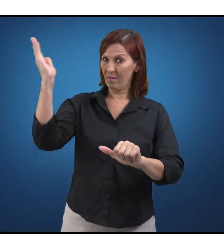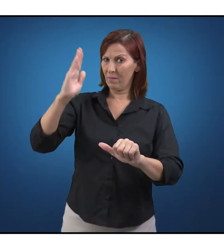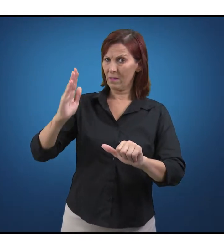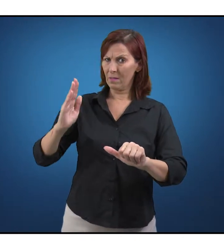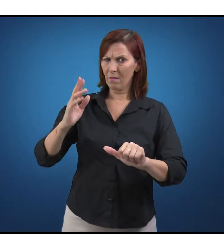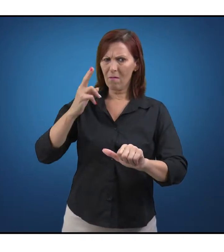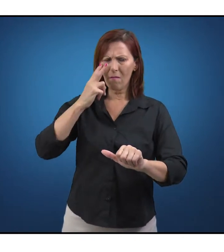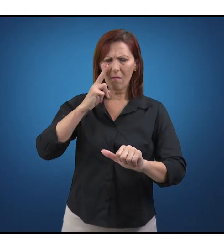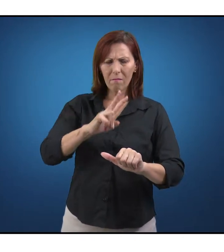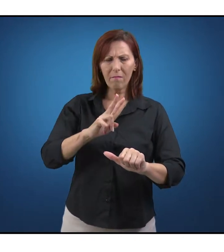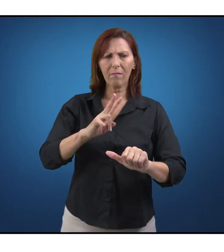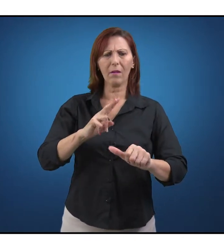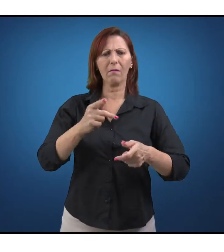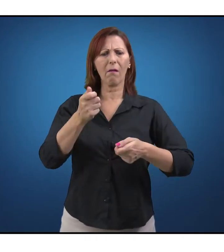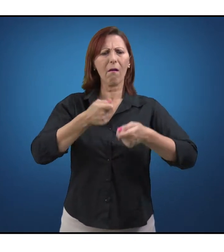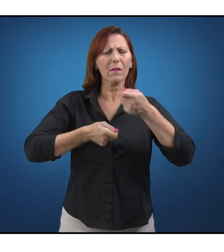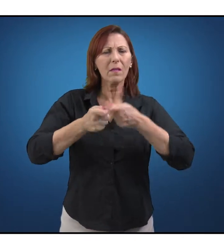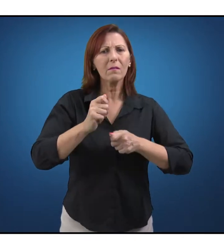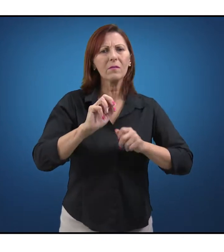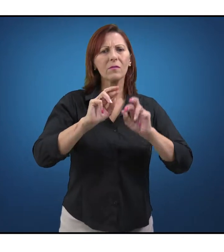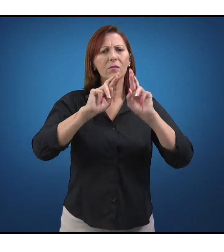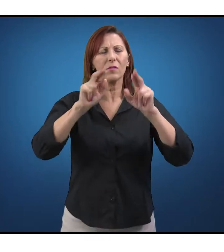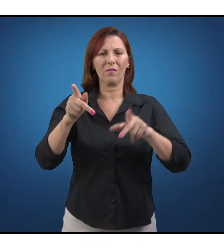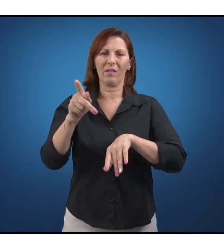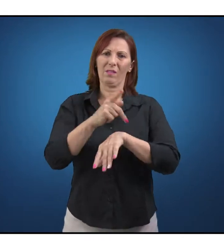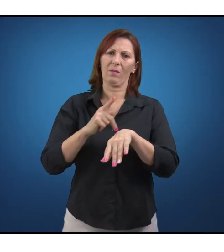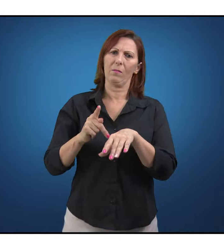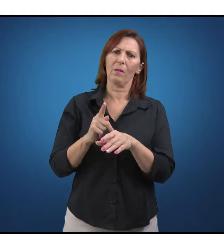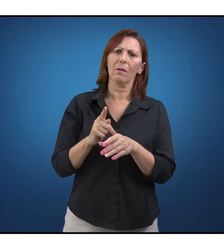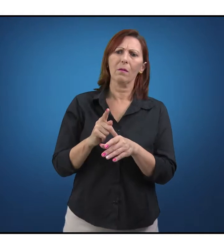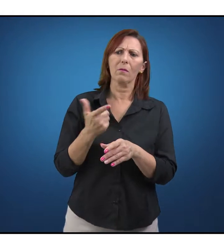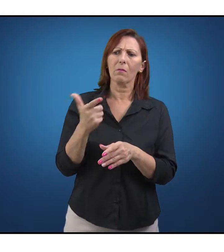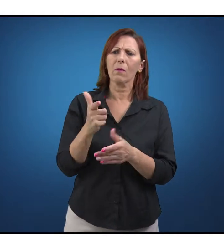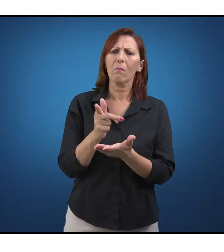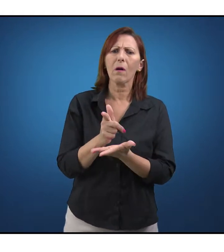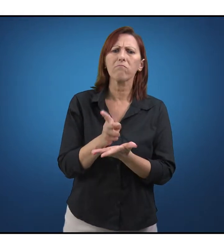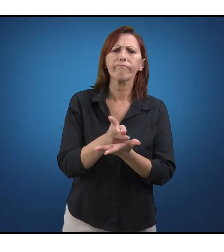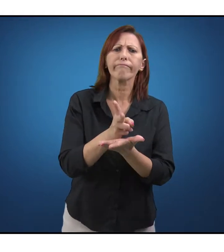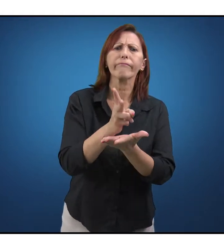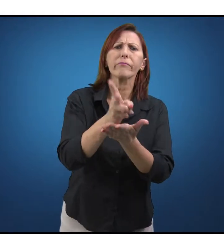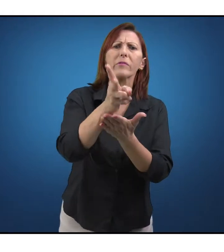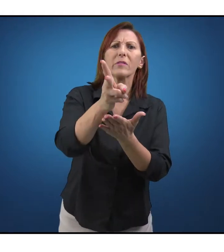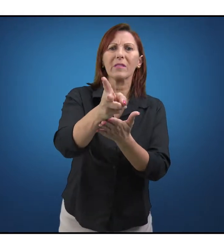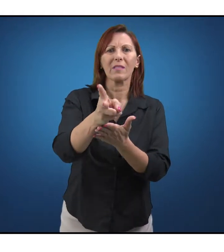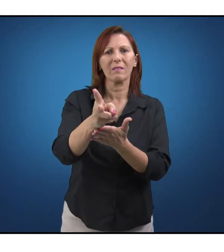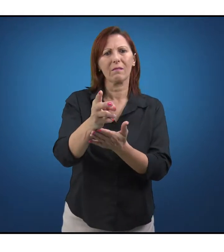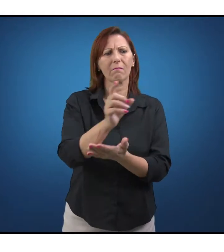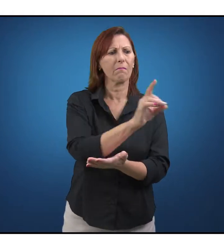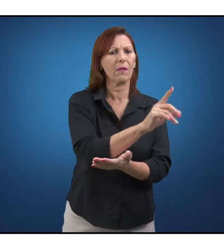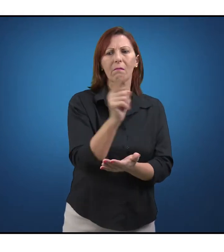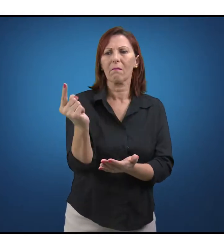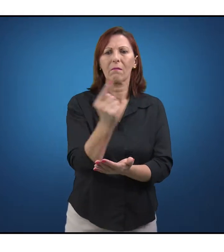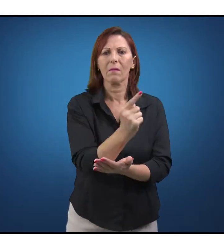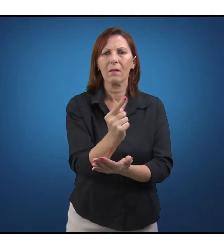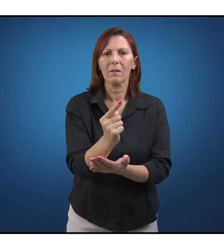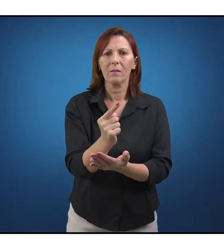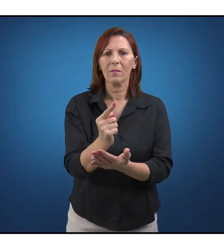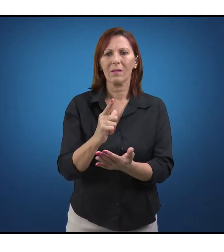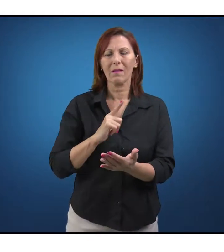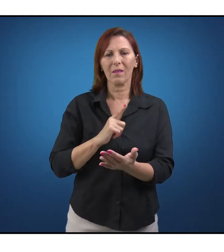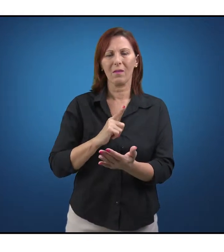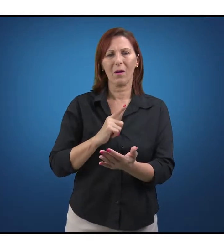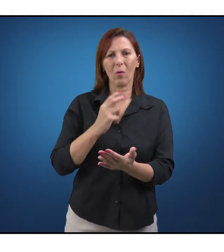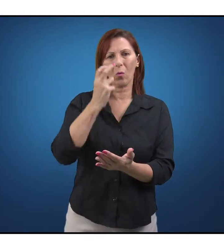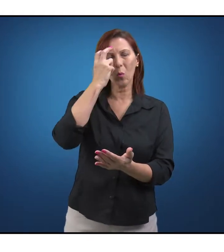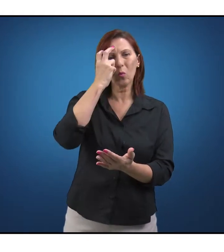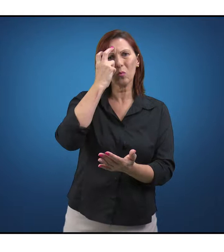de forma diferente. Mas por que não existe uma continuidade de um para o outro? Porque não se tem a cultura de Estado e sim cultura de